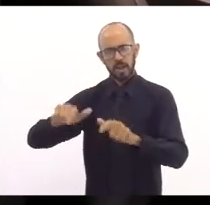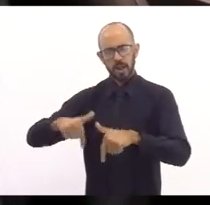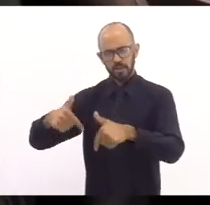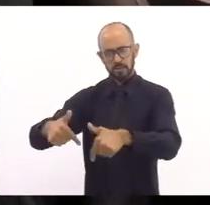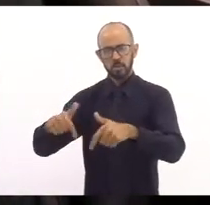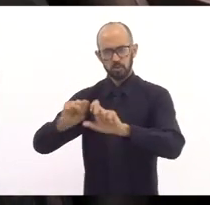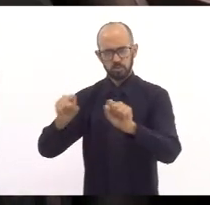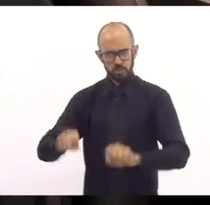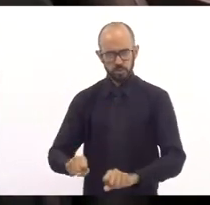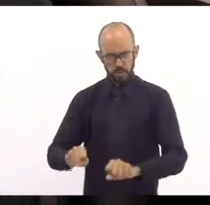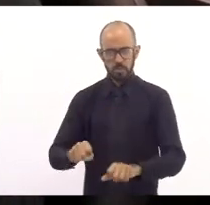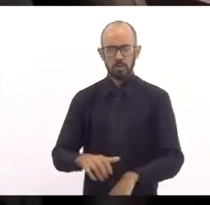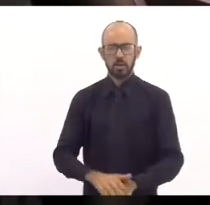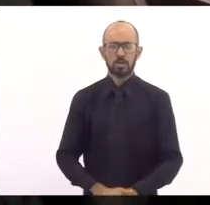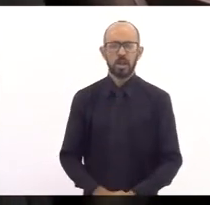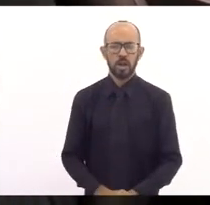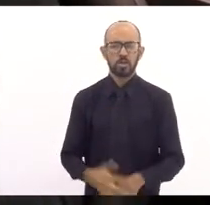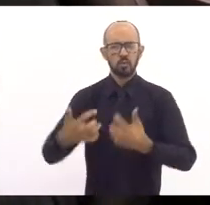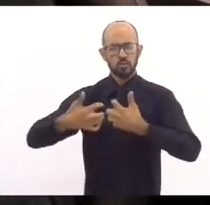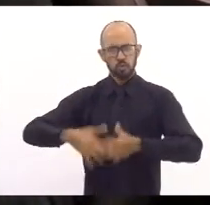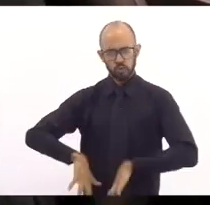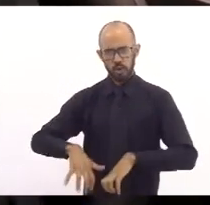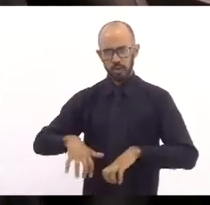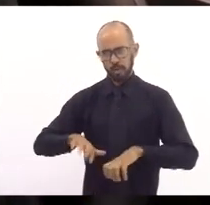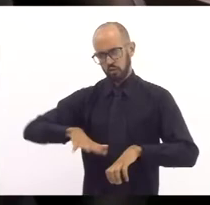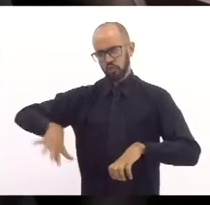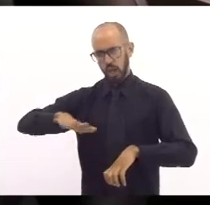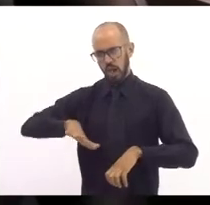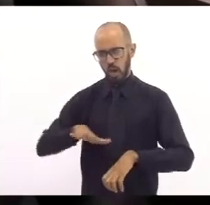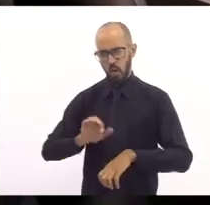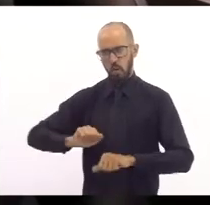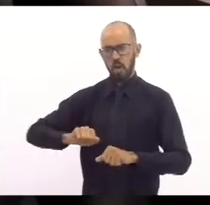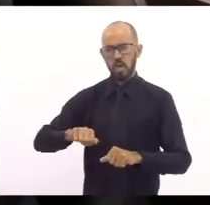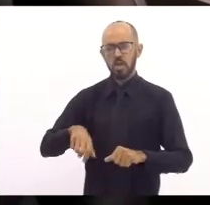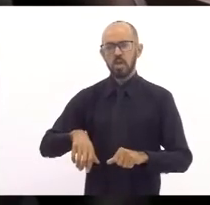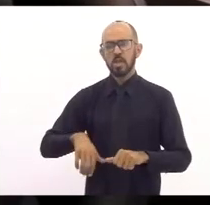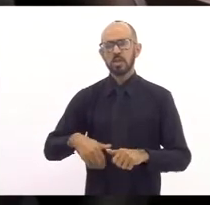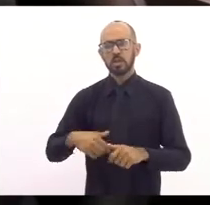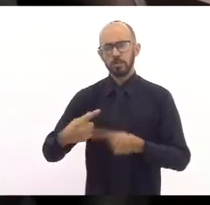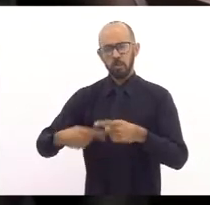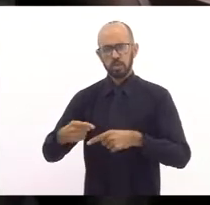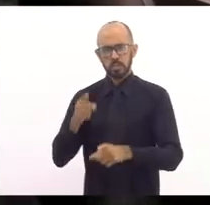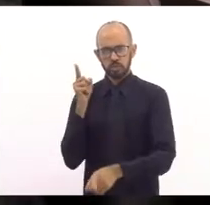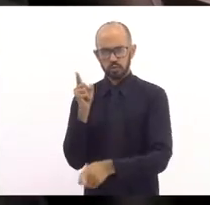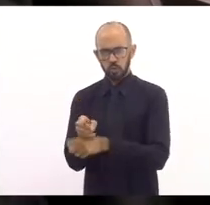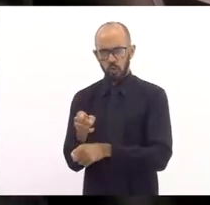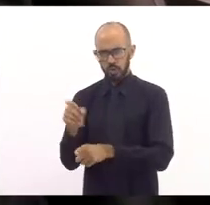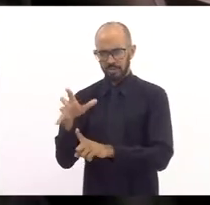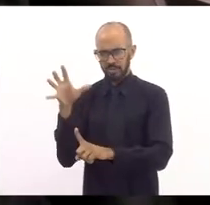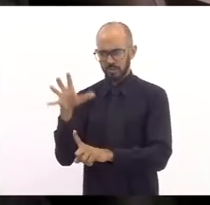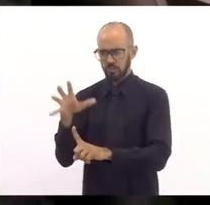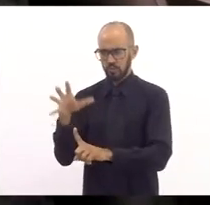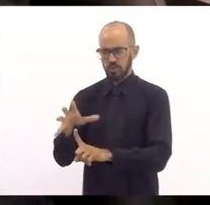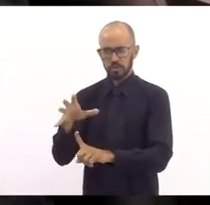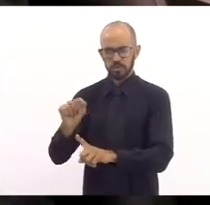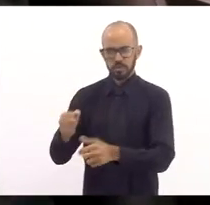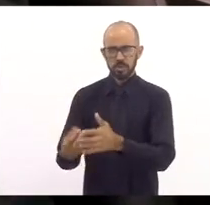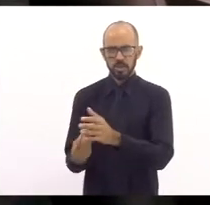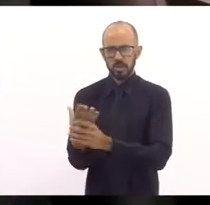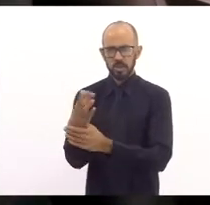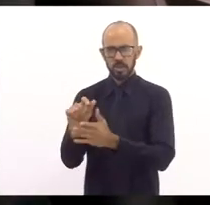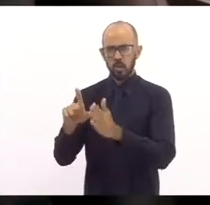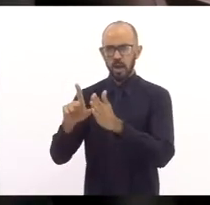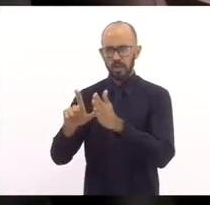sistema. Então, e aí é uma evolução. A partir dessa primeira detecção, onde se encontrou várias interferências que podem gerar e geram